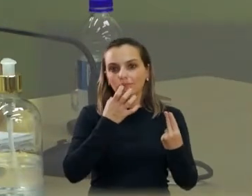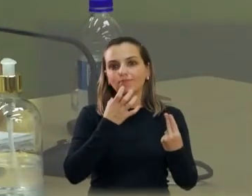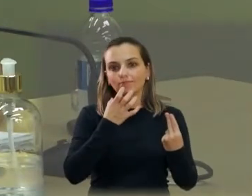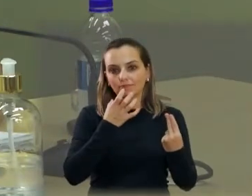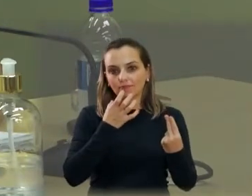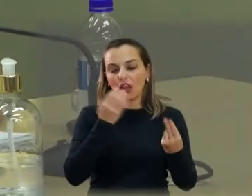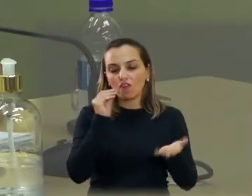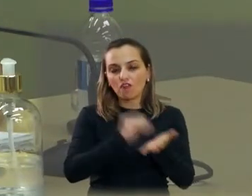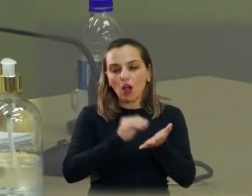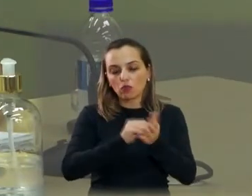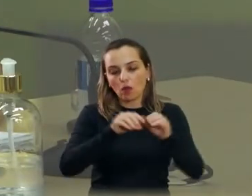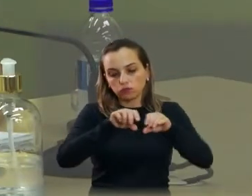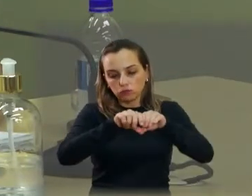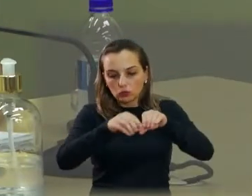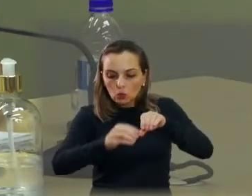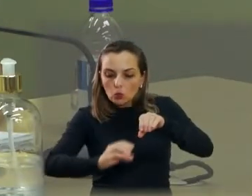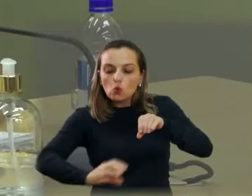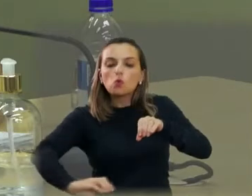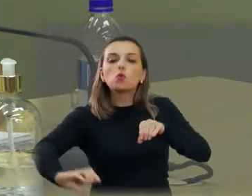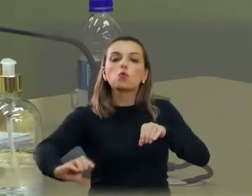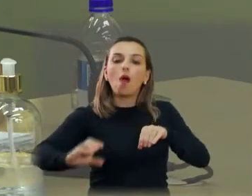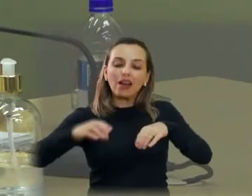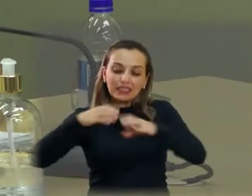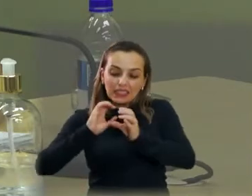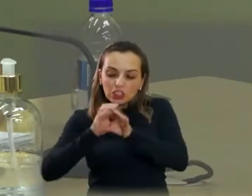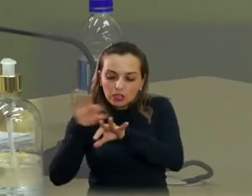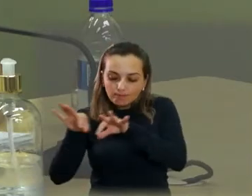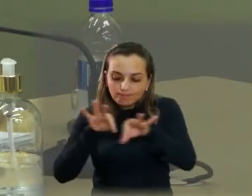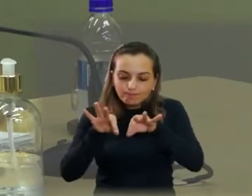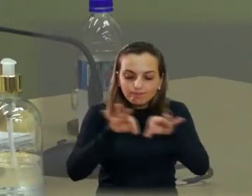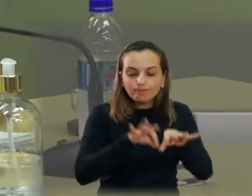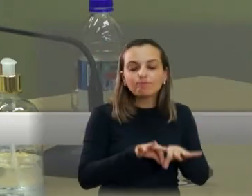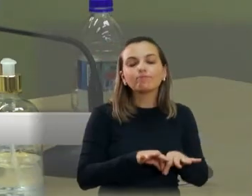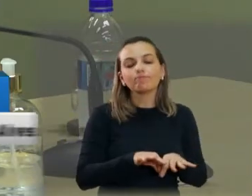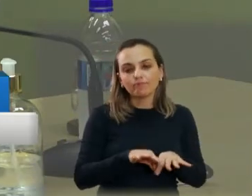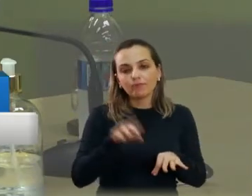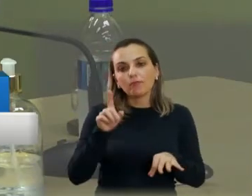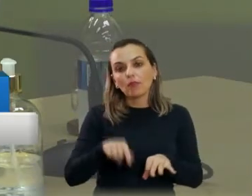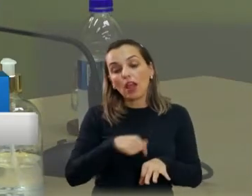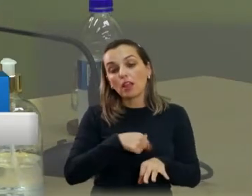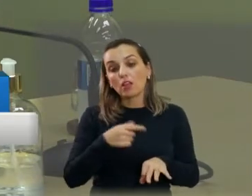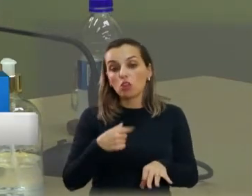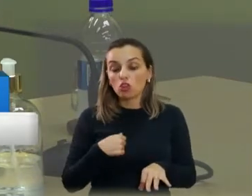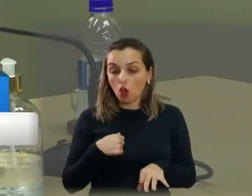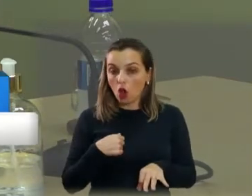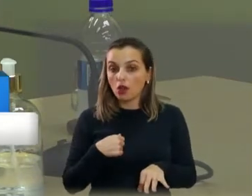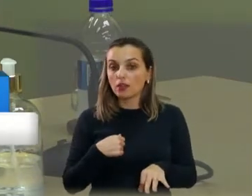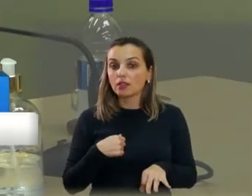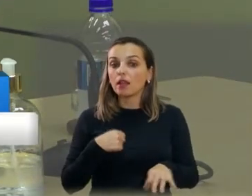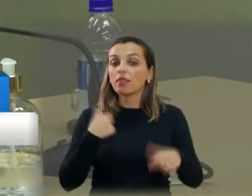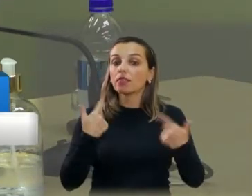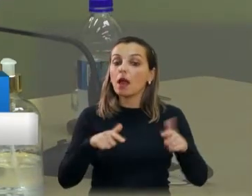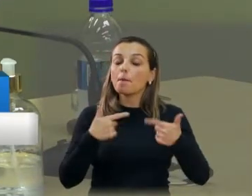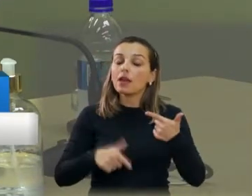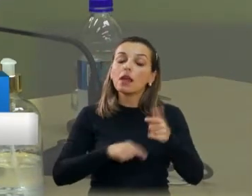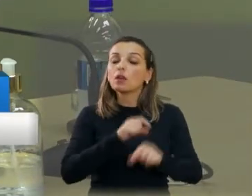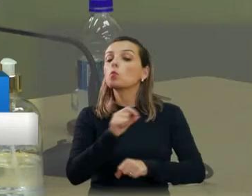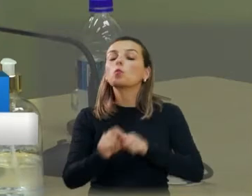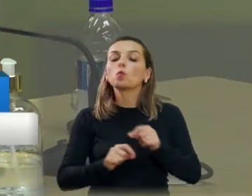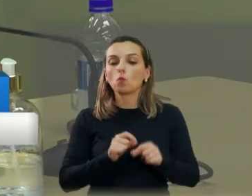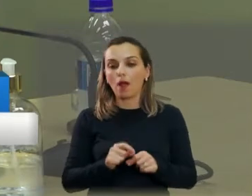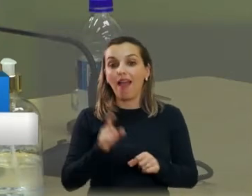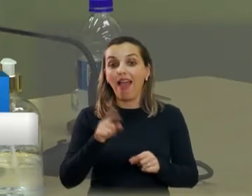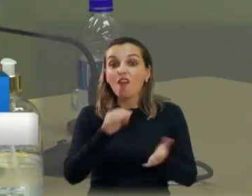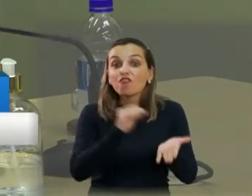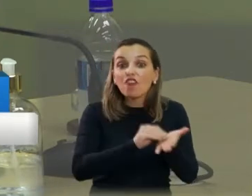oxigênio. Então, quando a gente fala que nós estamos trabalhando para estabilizar a rede de oxigênio, não é que falta oxigênio, não tem falta de